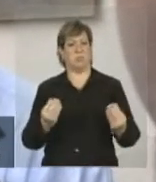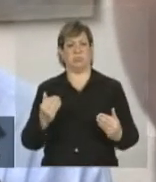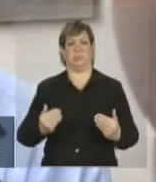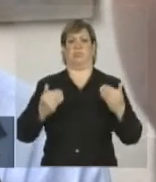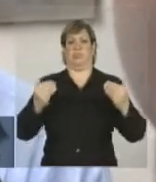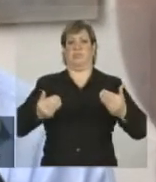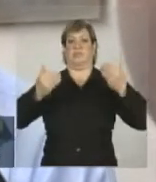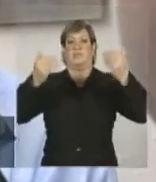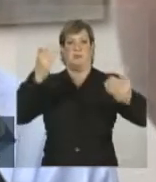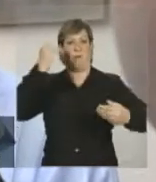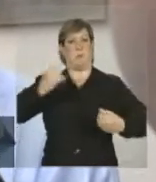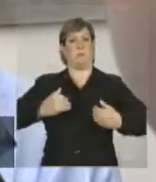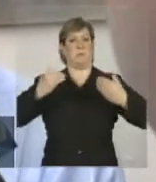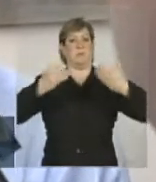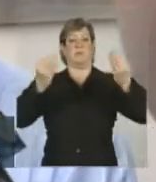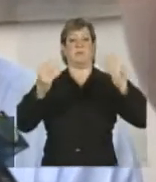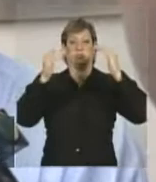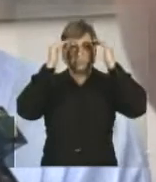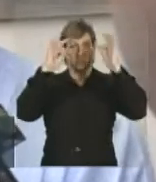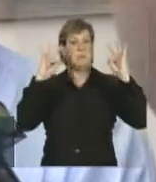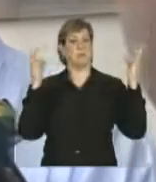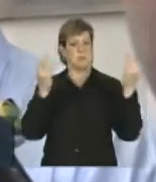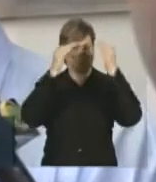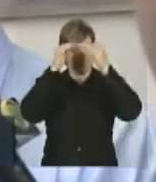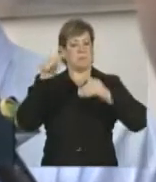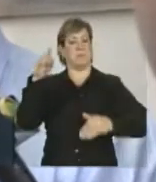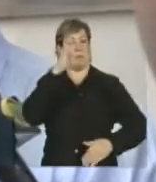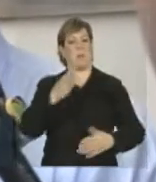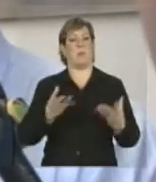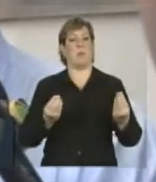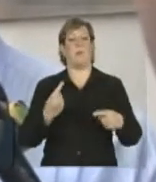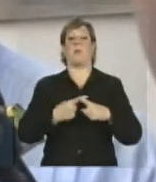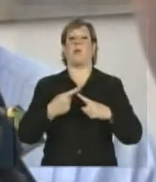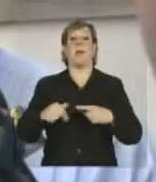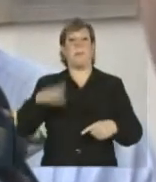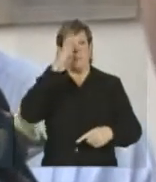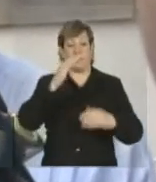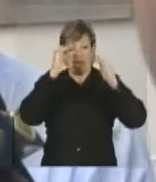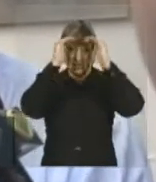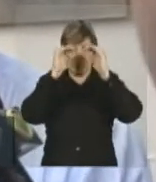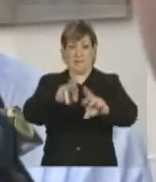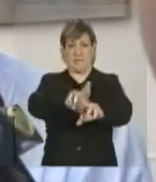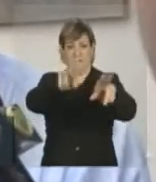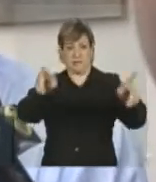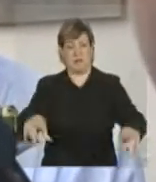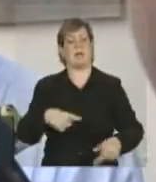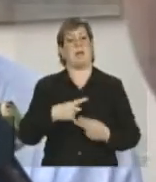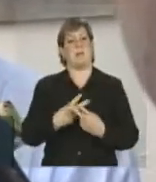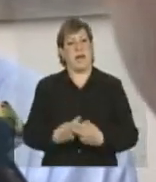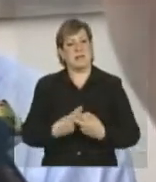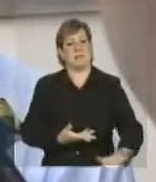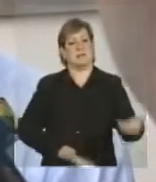projeção exatamente por respeitar a diversidade, por ter tolerância em relação aos vizinhos e buscar,